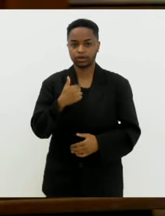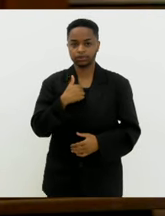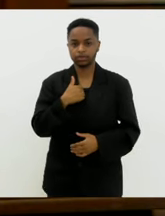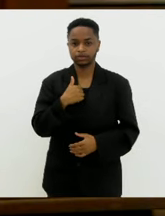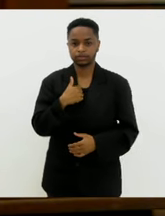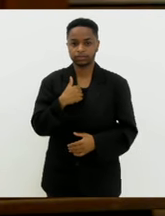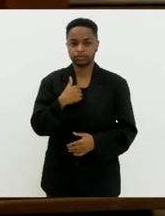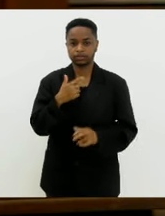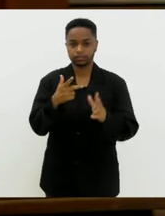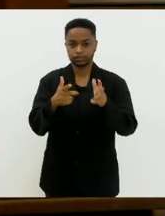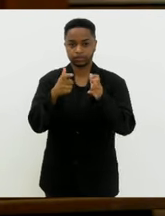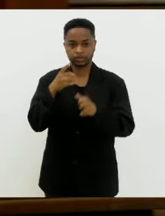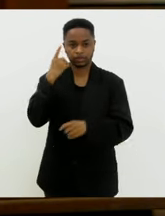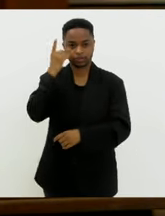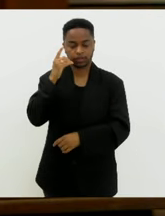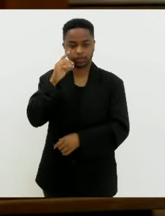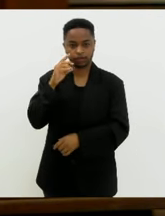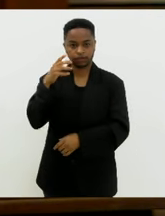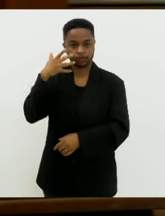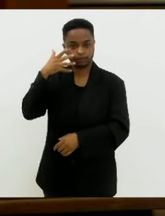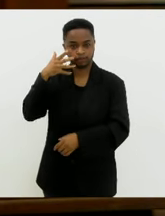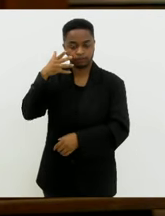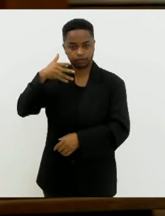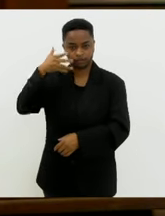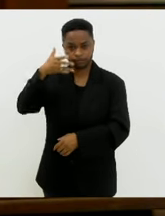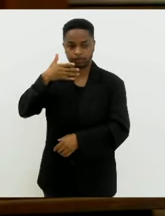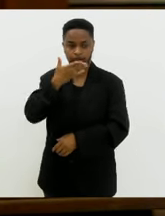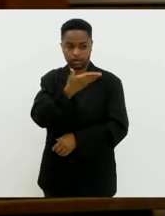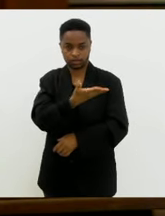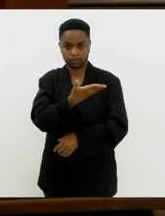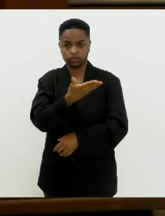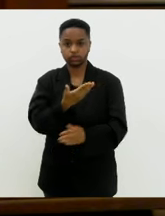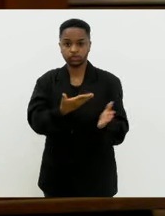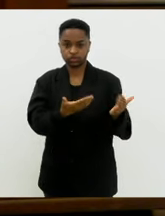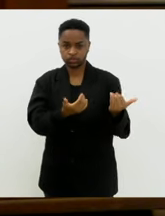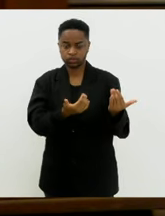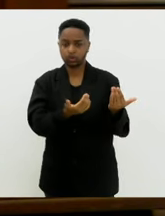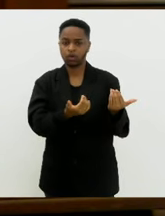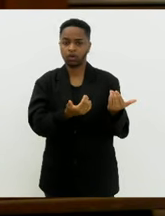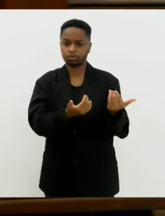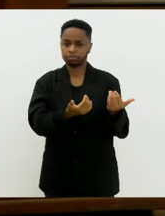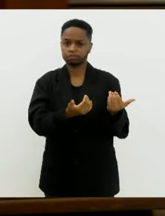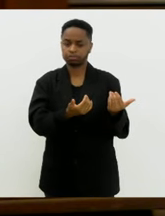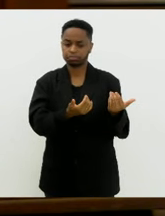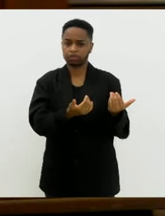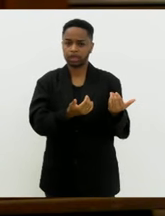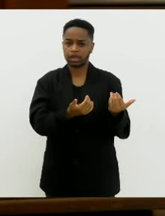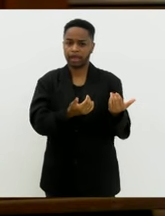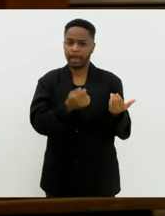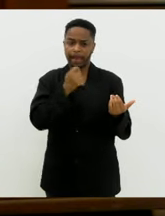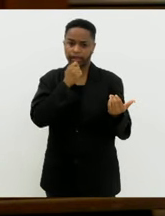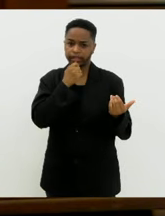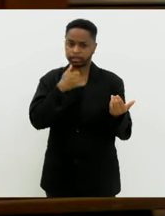discursar, esse jovem talentoso, que ainda não fez 30